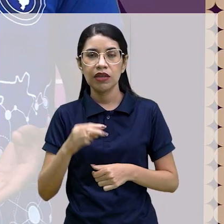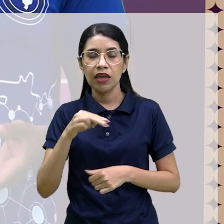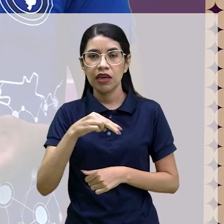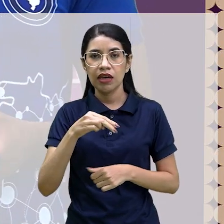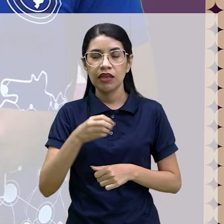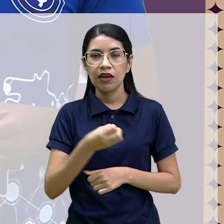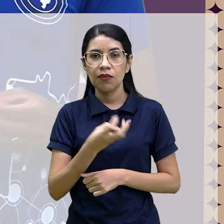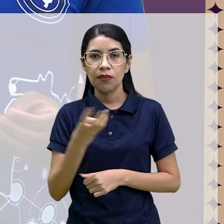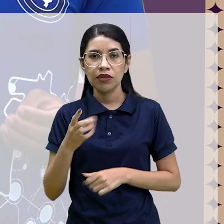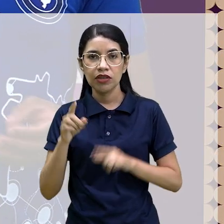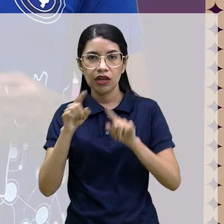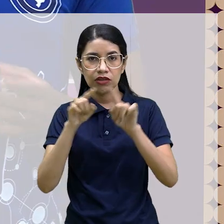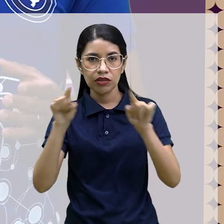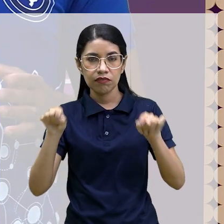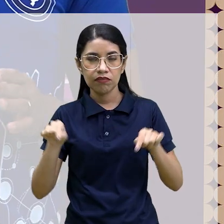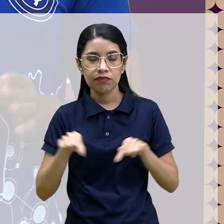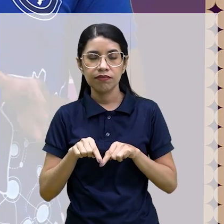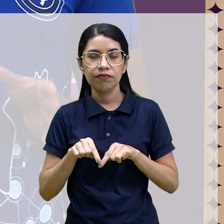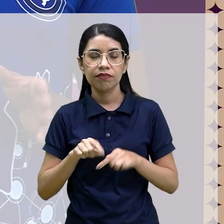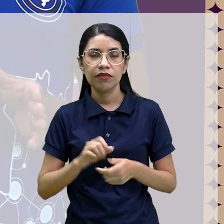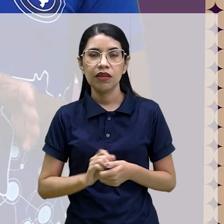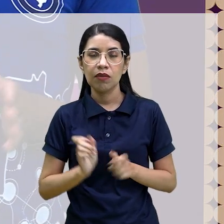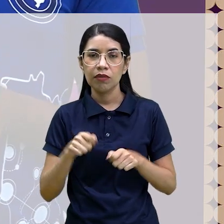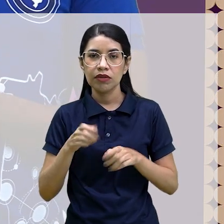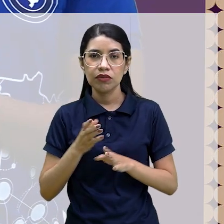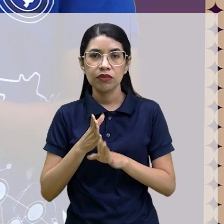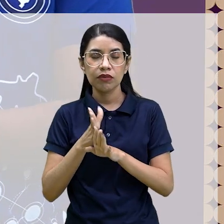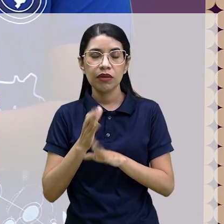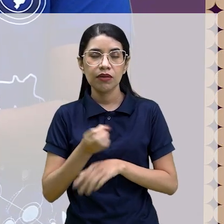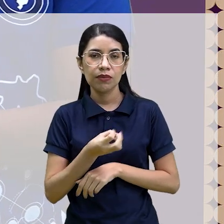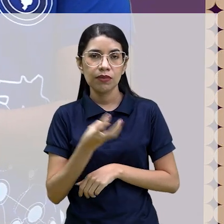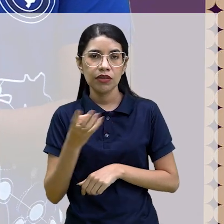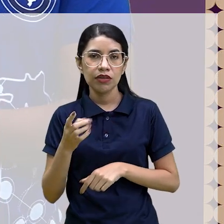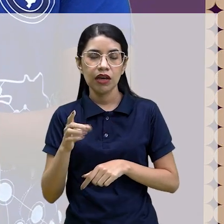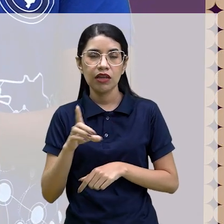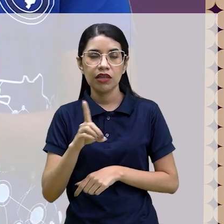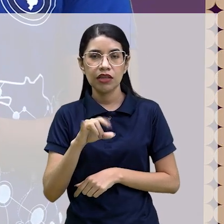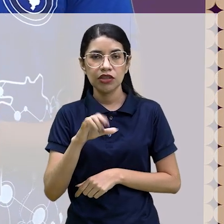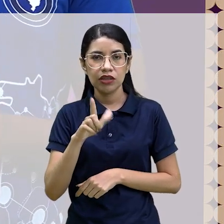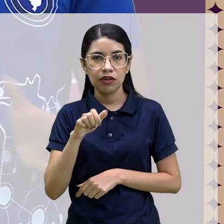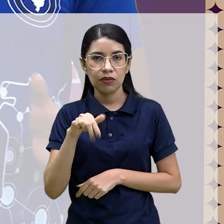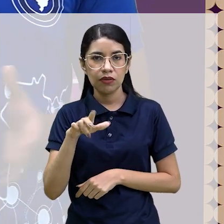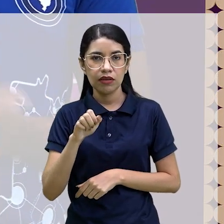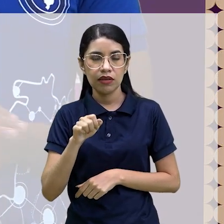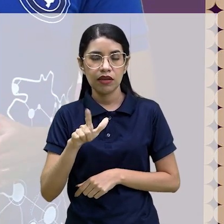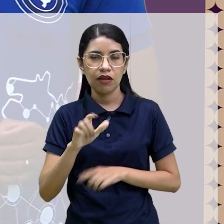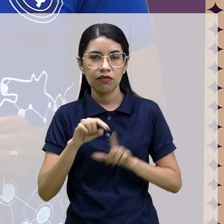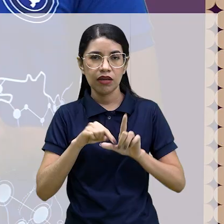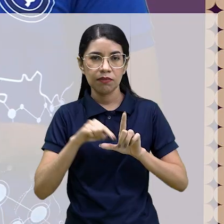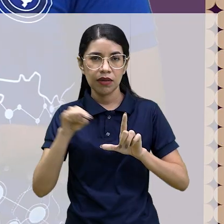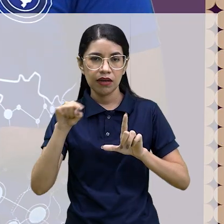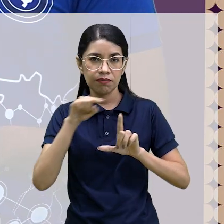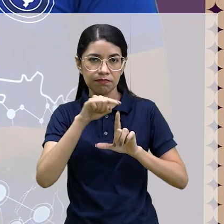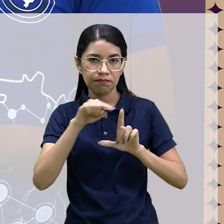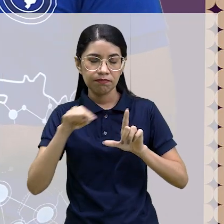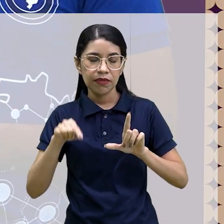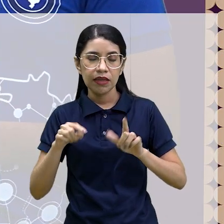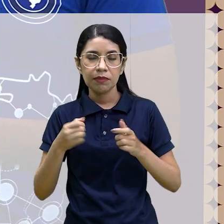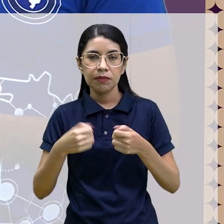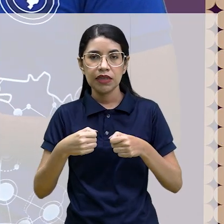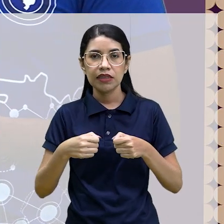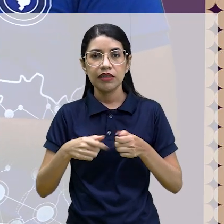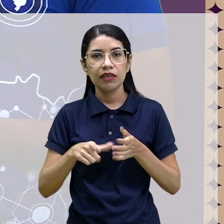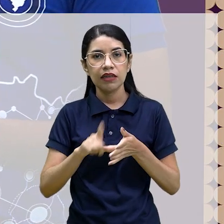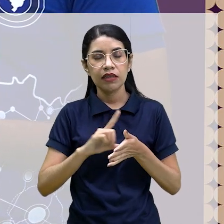de lados. Então, para determinar o número de diagonais de um polígono, eu sempre vou